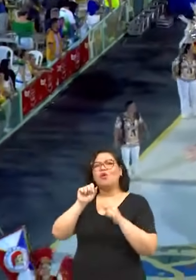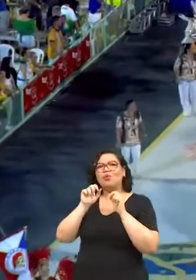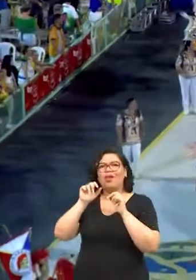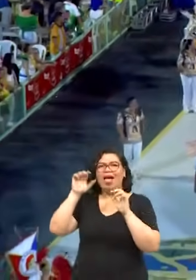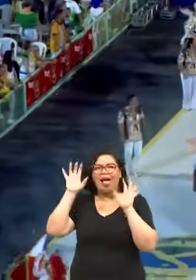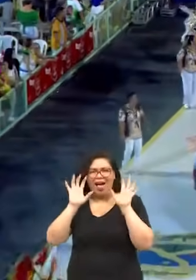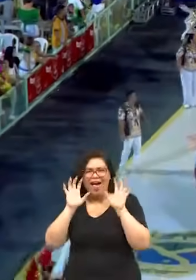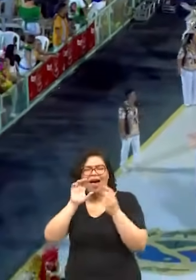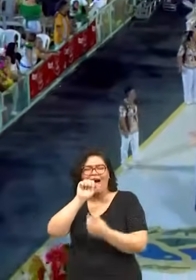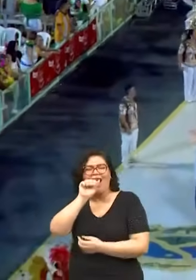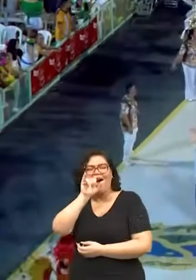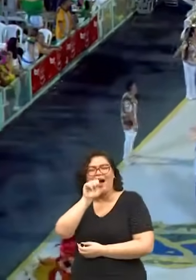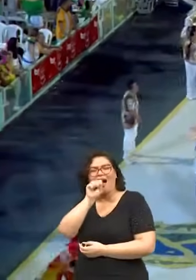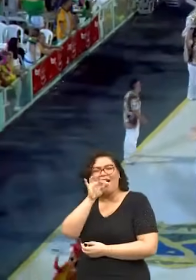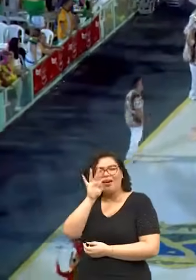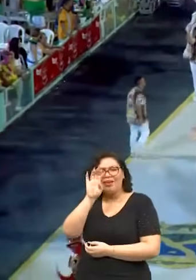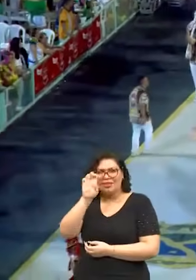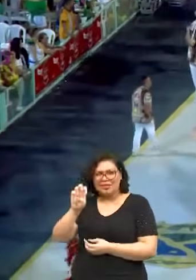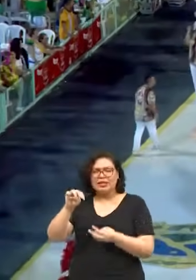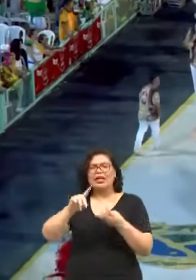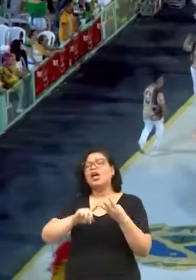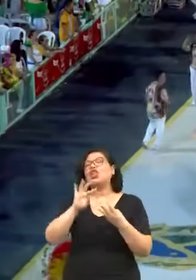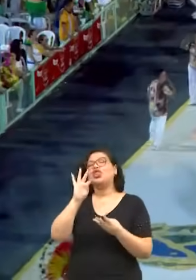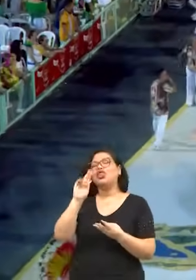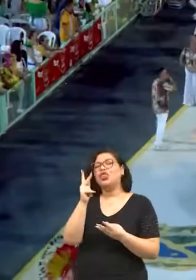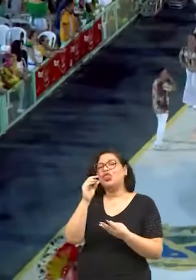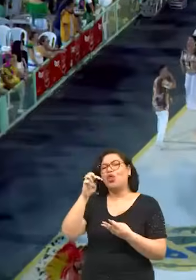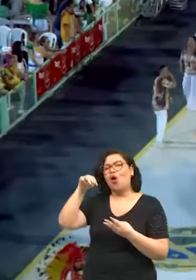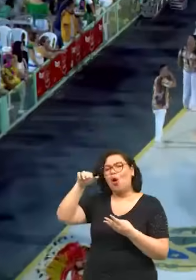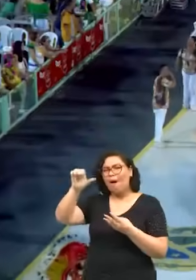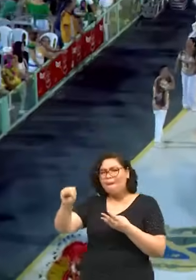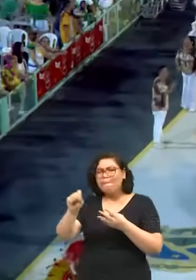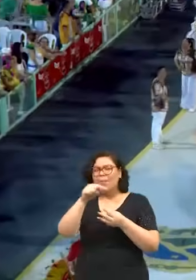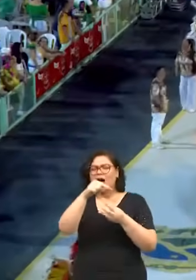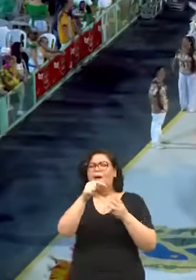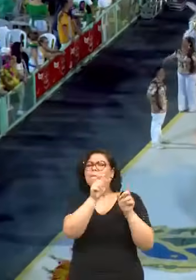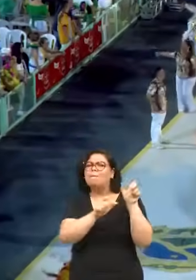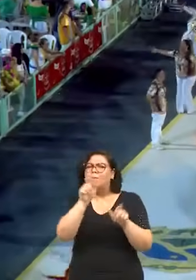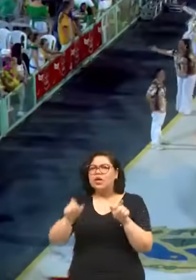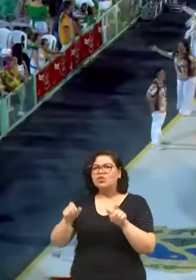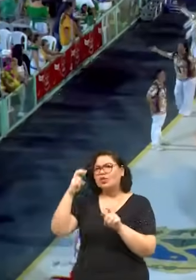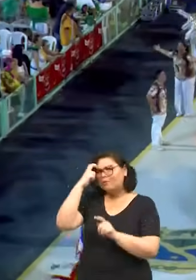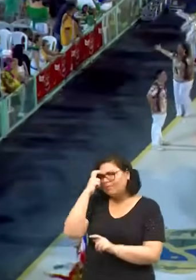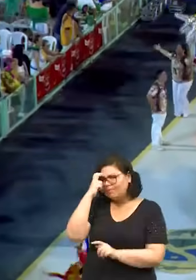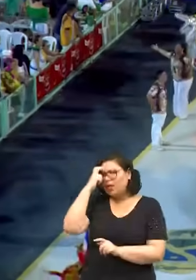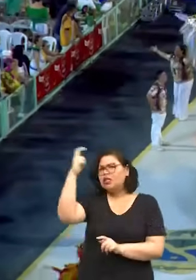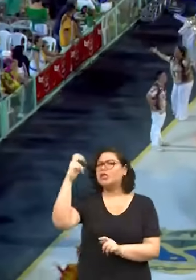Thomas Edison, né? Que foram grandes gênios dentro da nossa história.